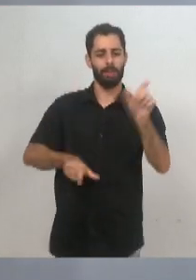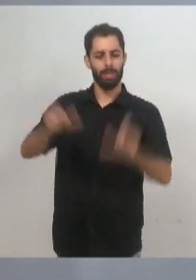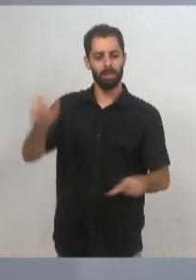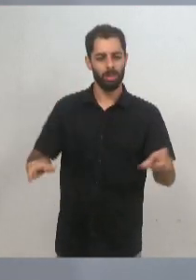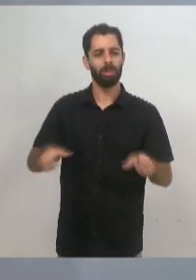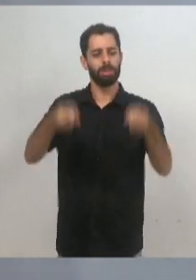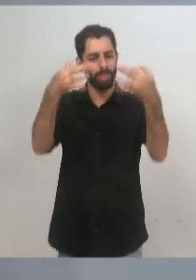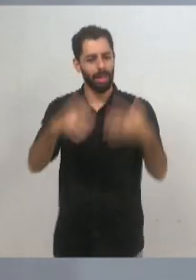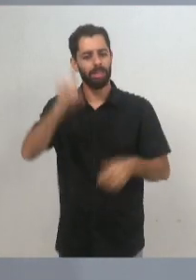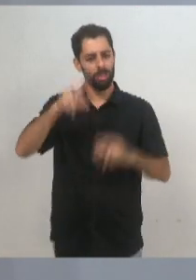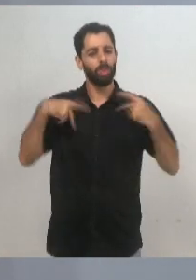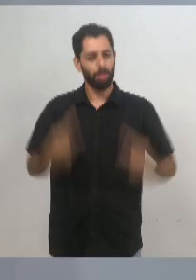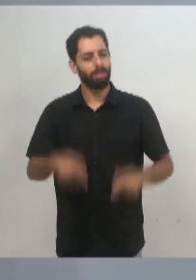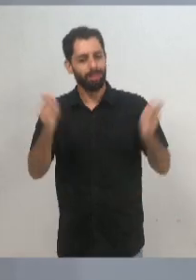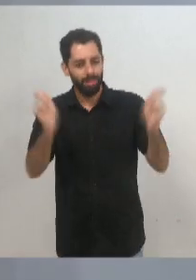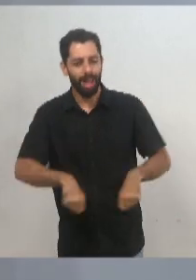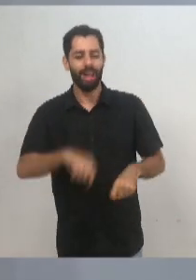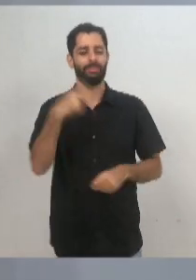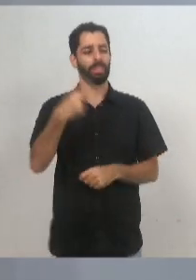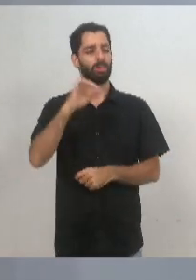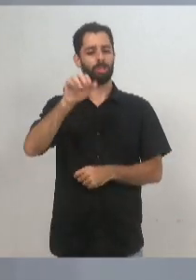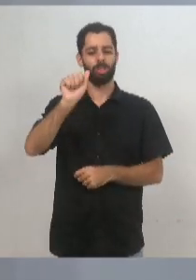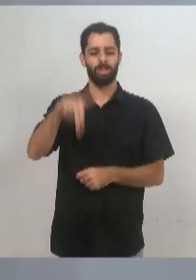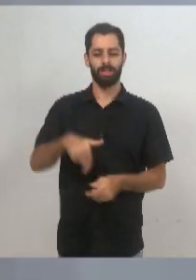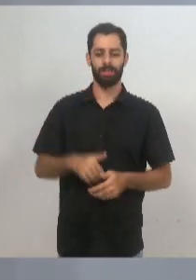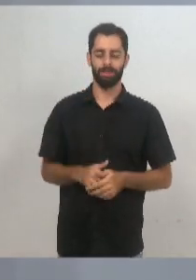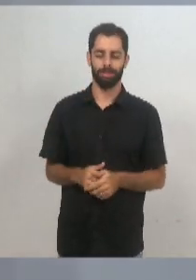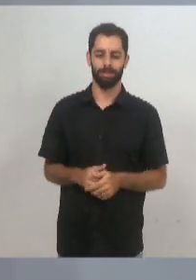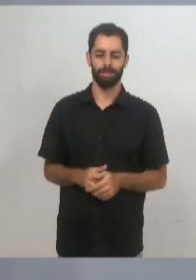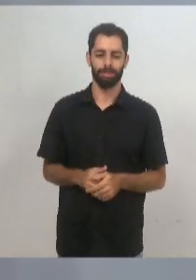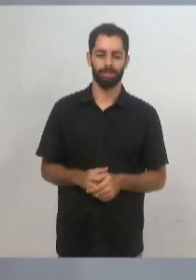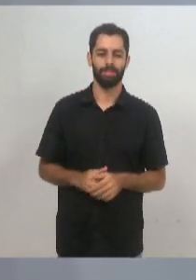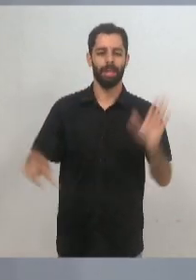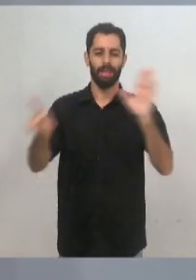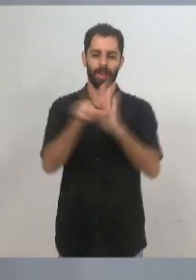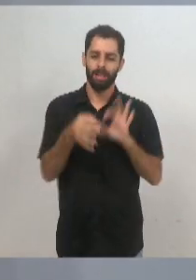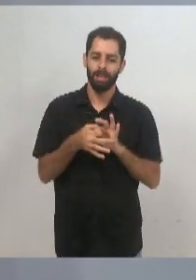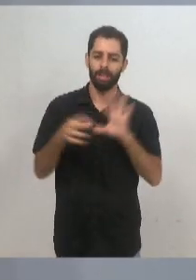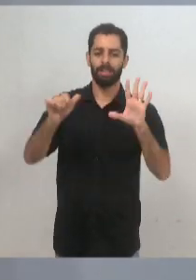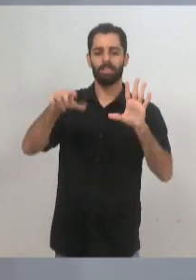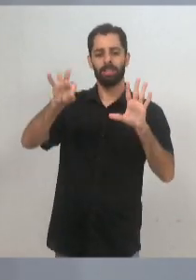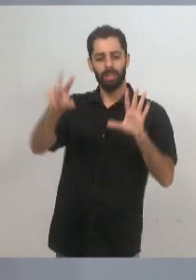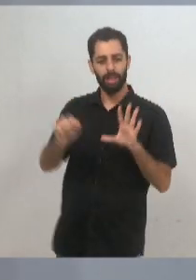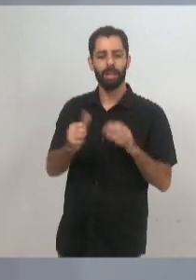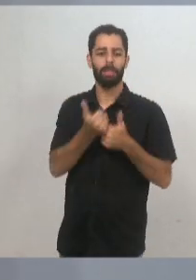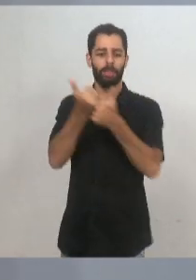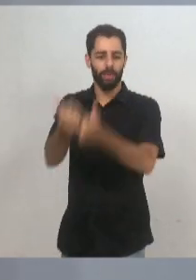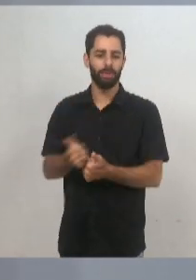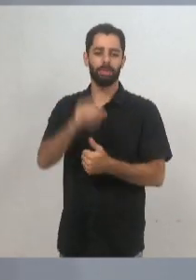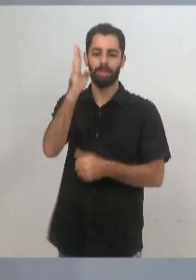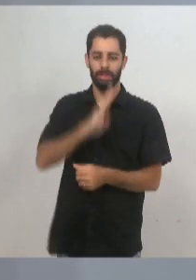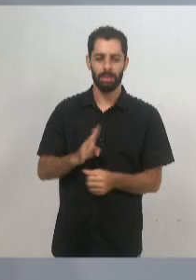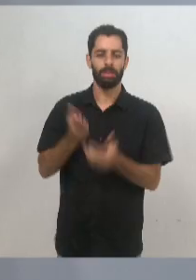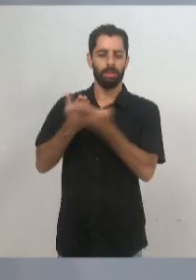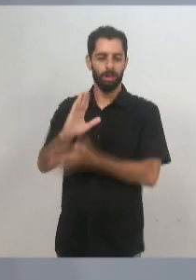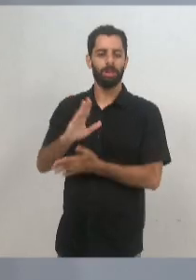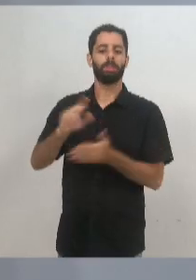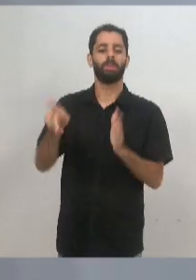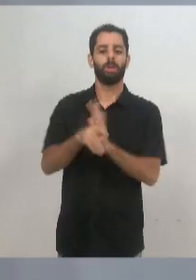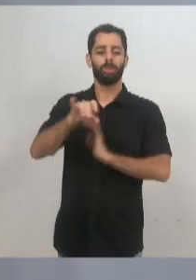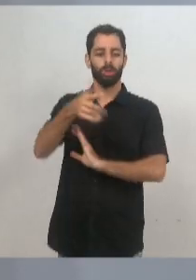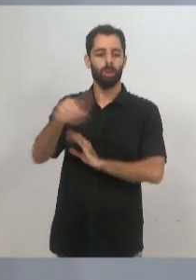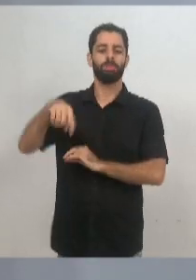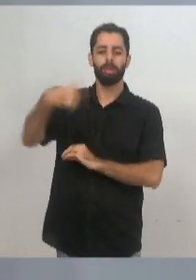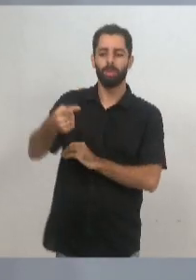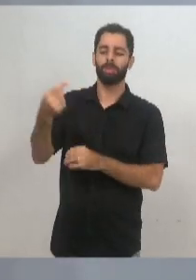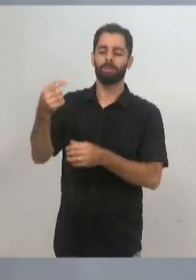Vamos falar de direitos humanos, vereador Jean. A lei da anistia no Brasil, ela só foi sancionada pelo presidente João Batista Figueiredo após uma